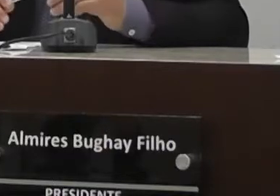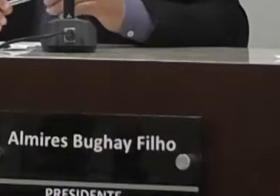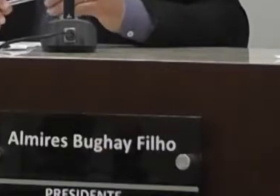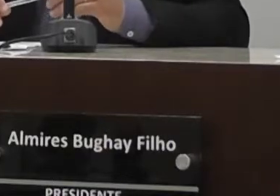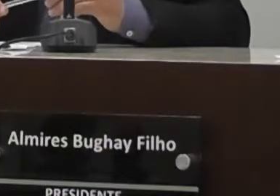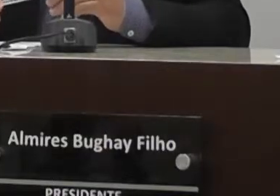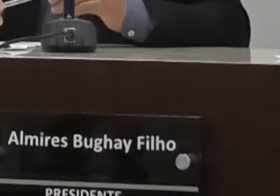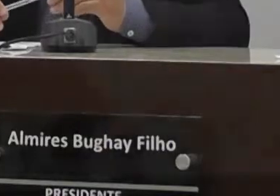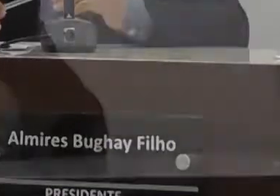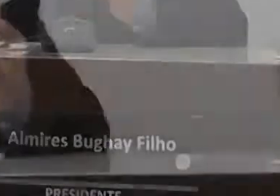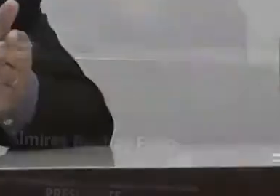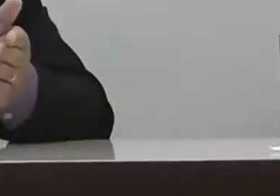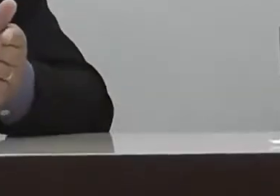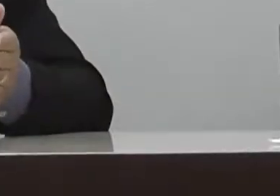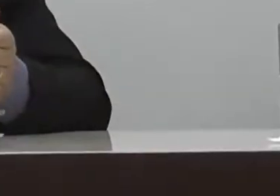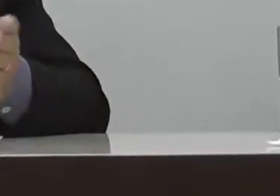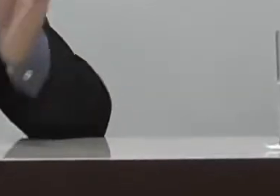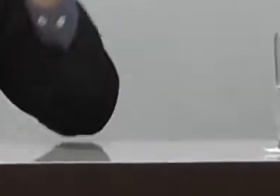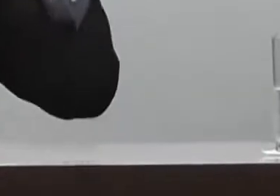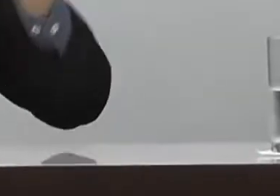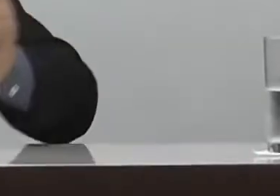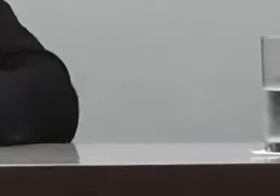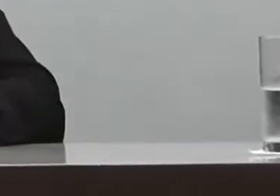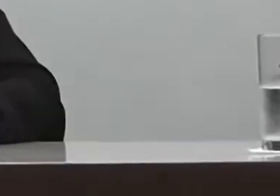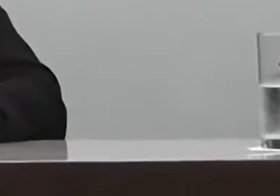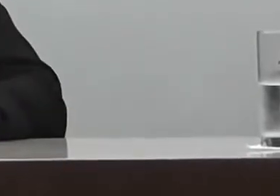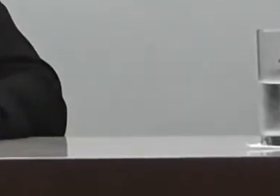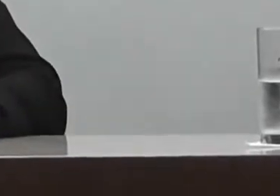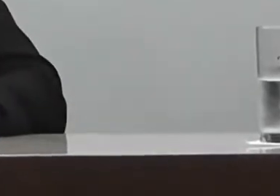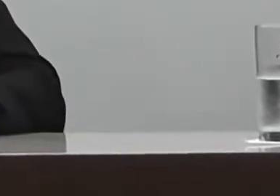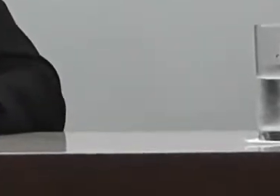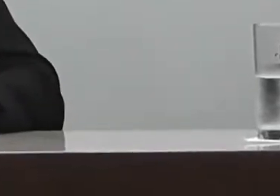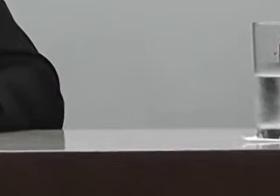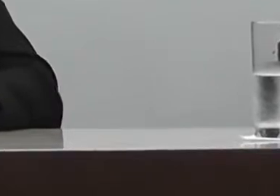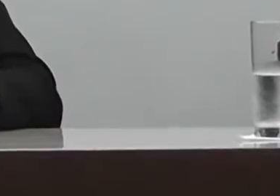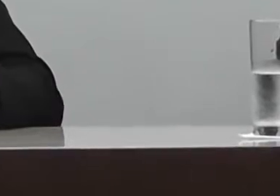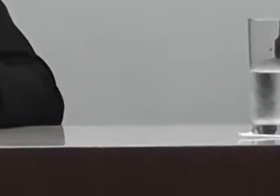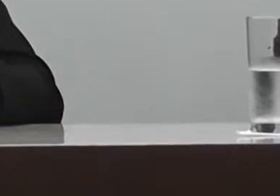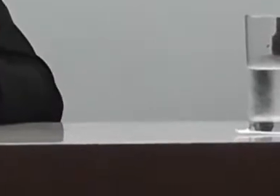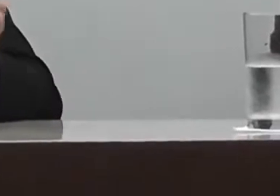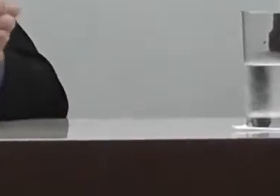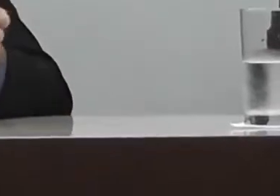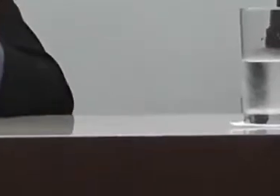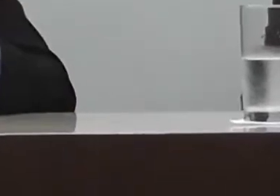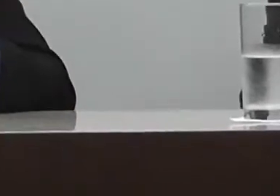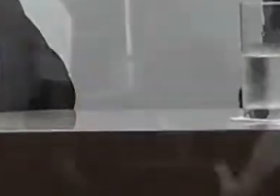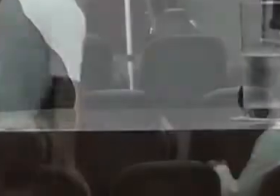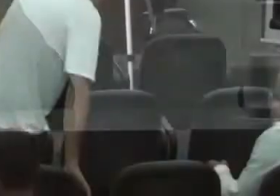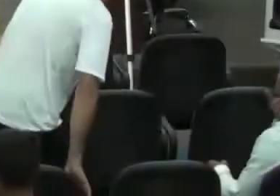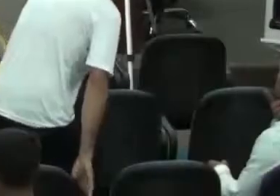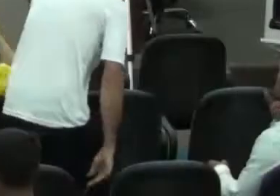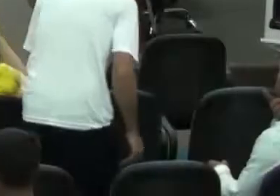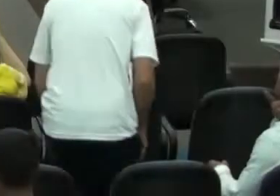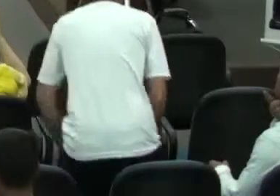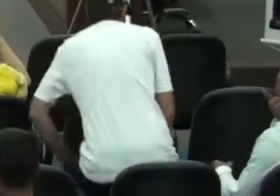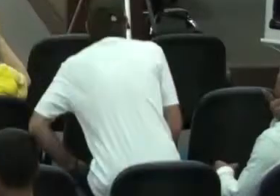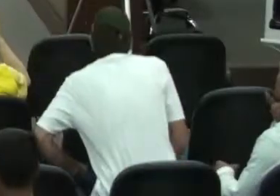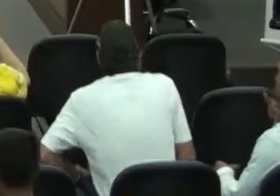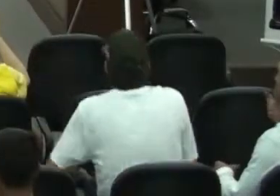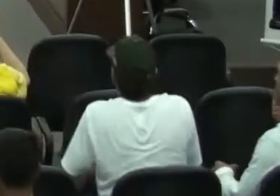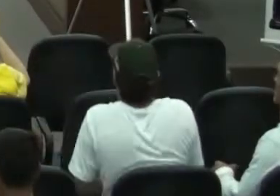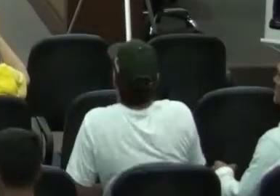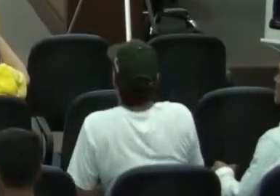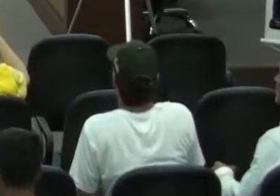a anuência de todos nós a respeito deste assunto, que a reunião é no Dona Mercedes. Então, em discussão?